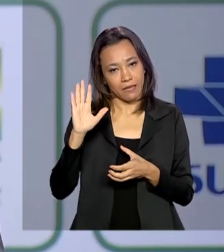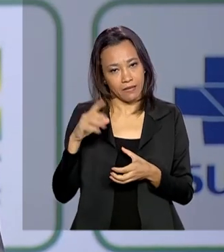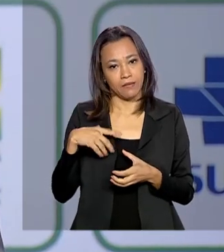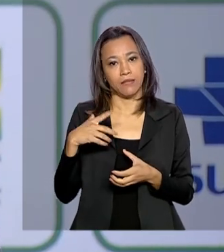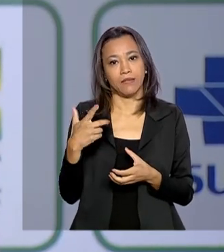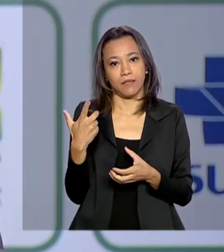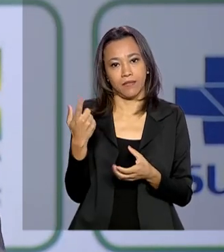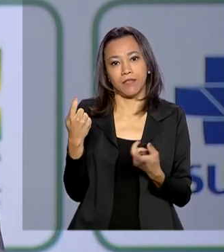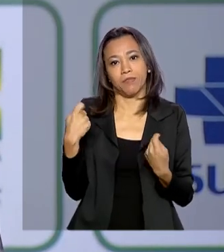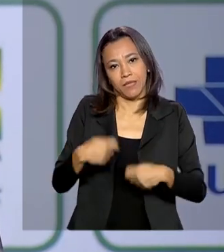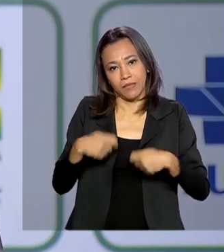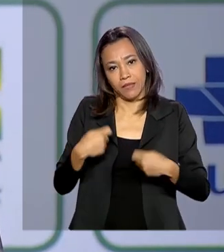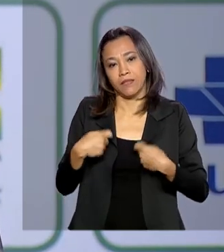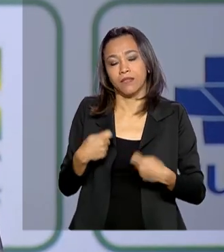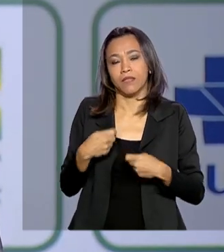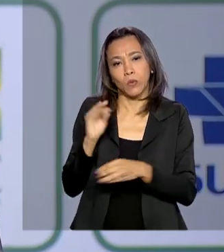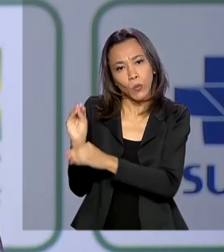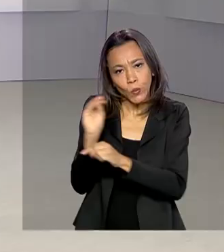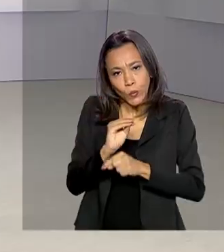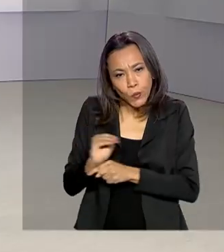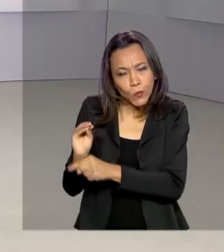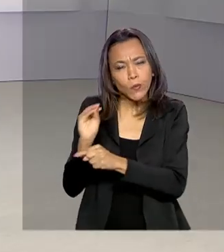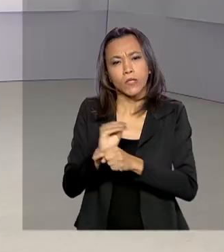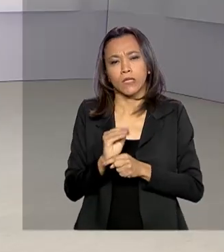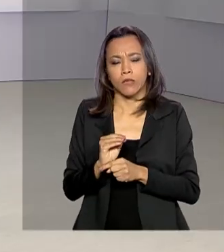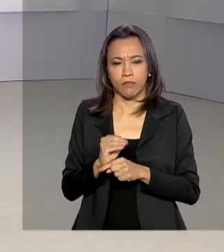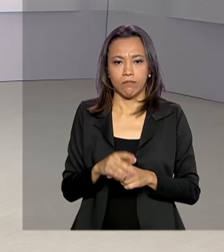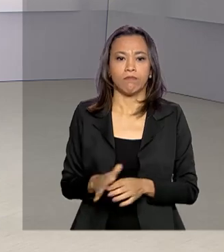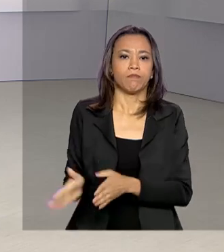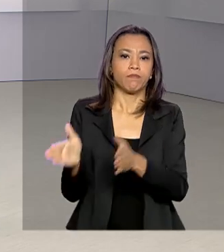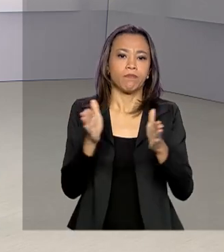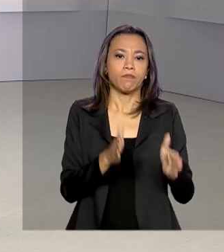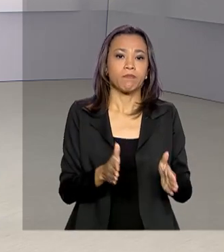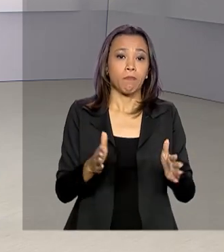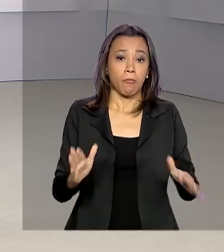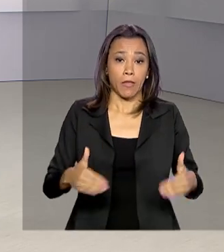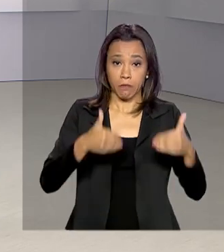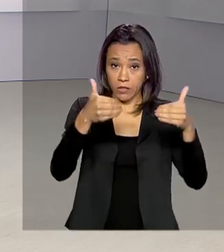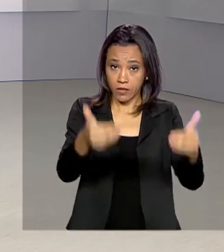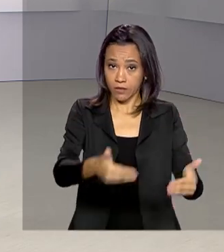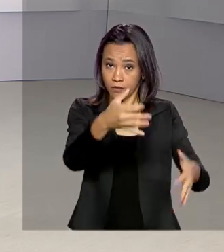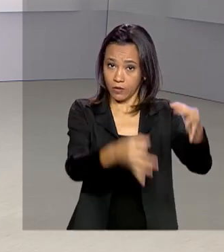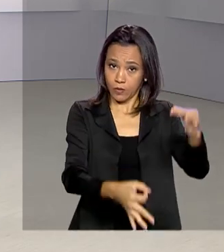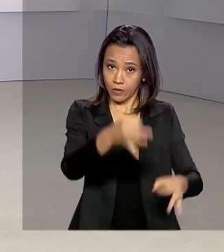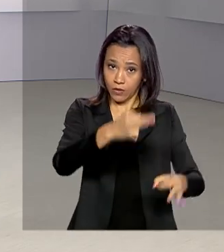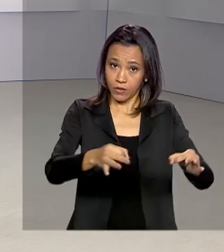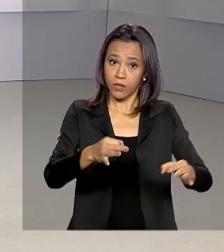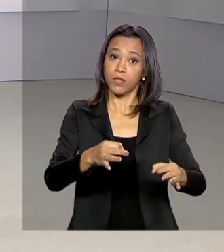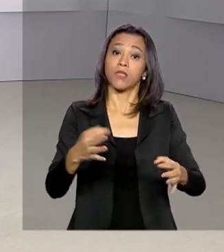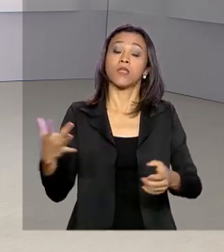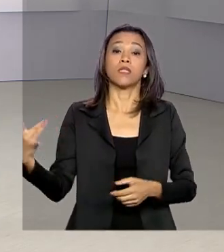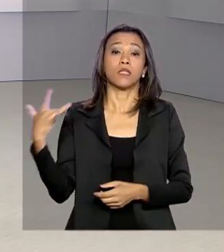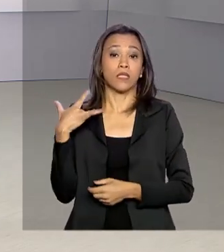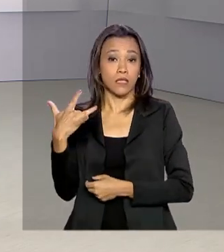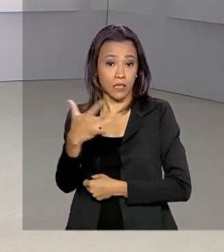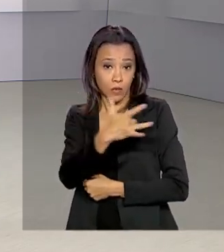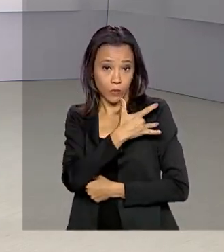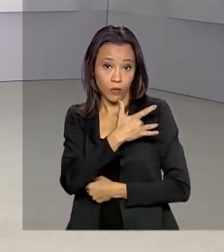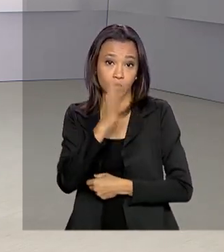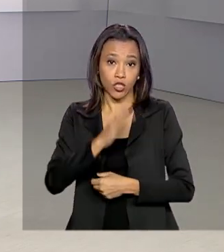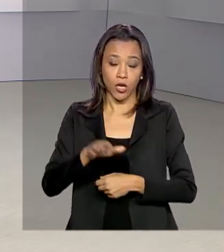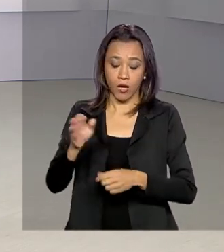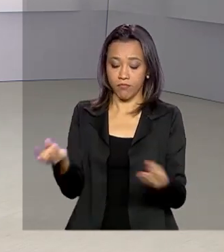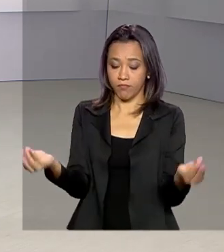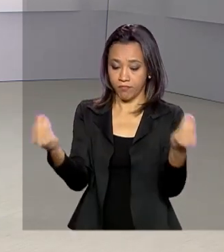necessidade de cuidado intensivo. Os ministérios da Justiça e da Saúde editaram regras